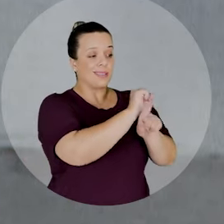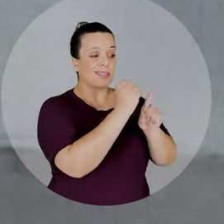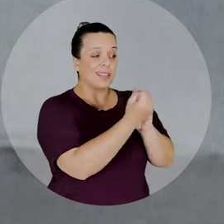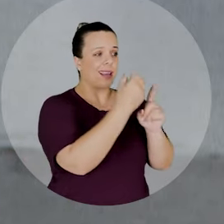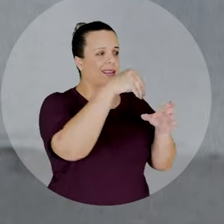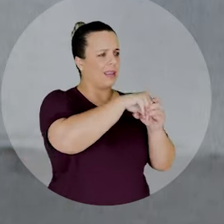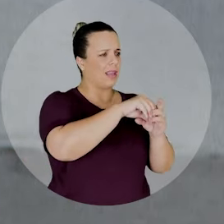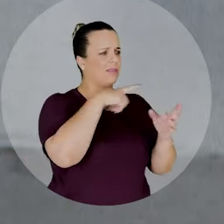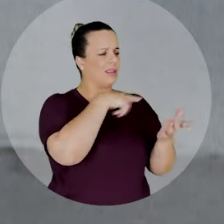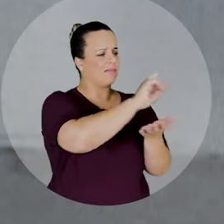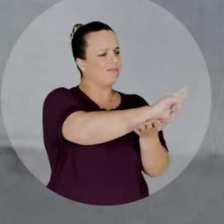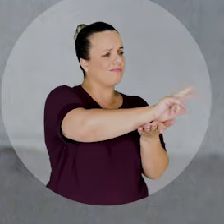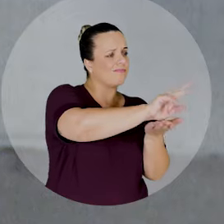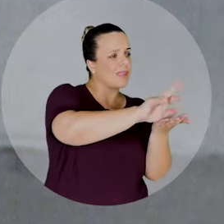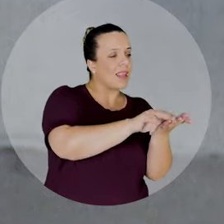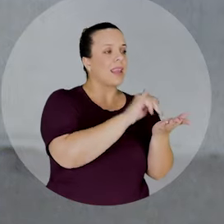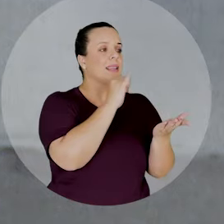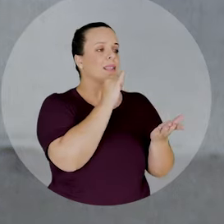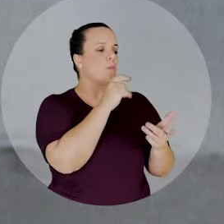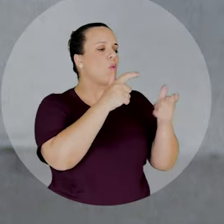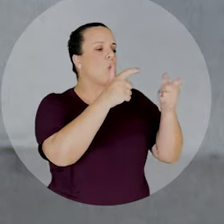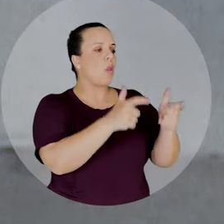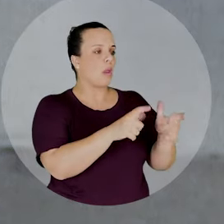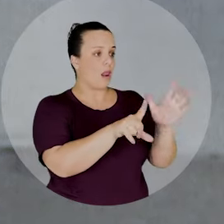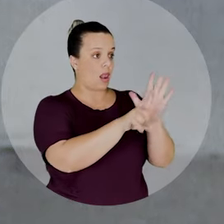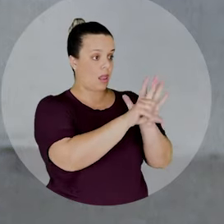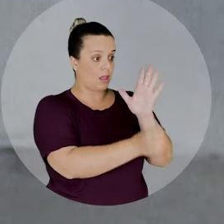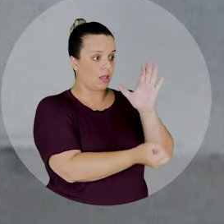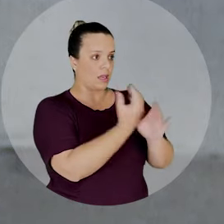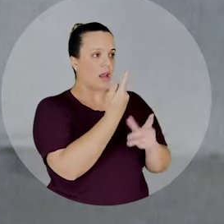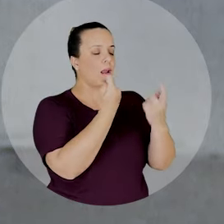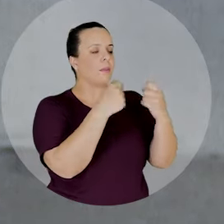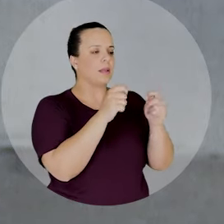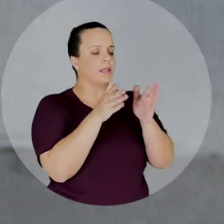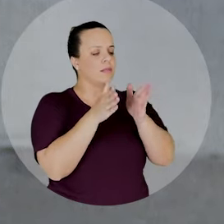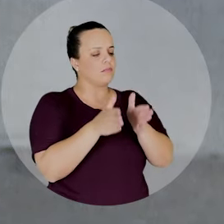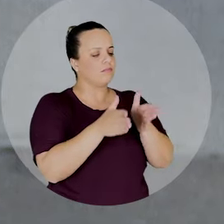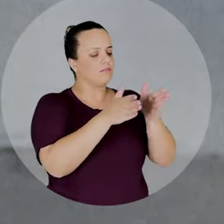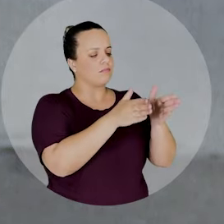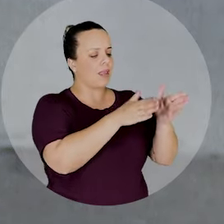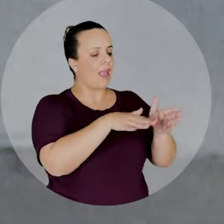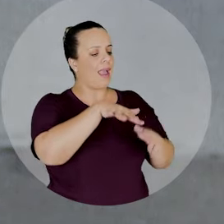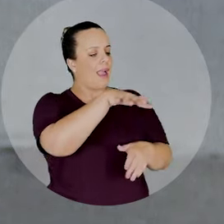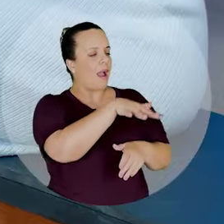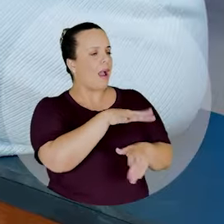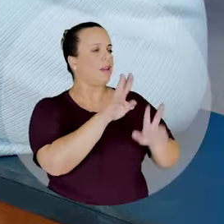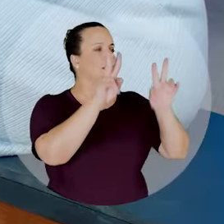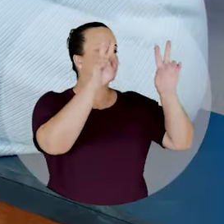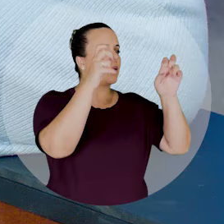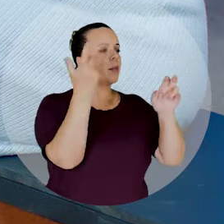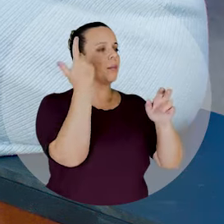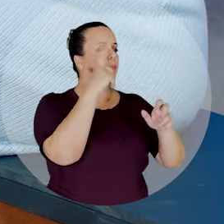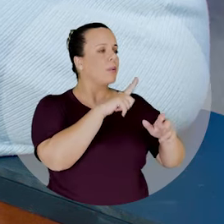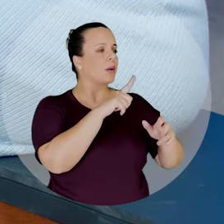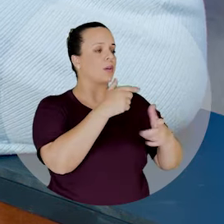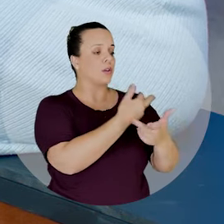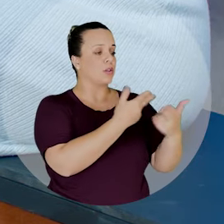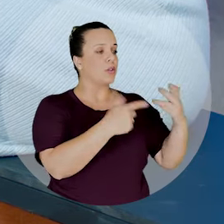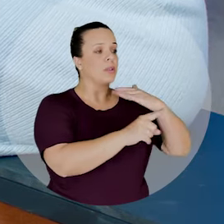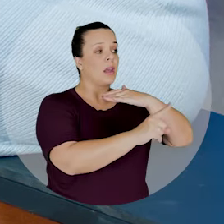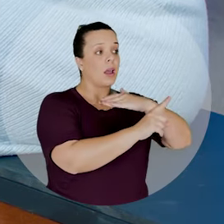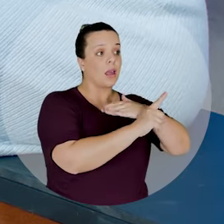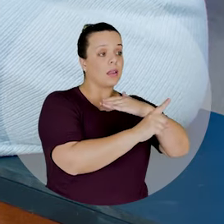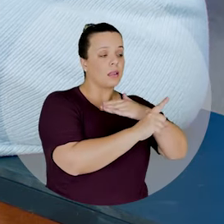muito complexa, é muito diversa. Então, uma casa de leis, ela precisa ser segmentada em áreas e temas para conseguir atender, de fato,